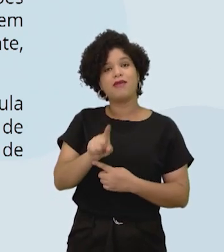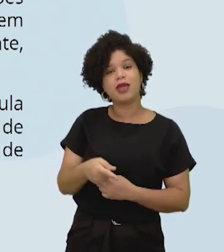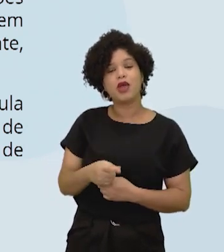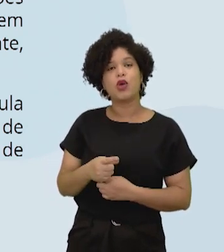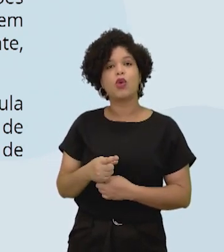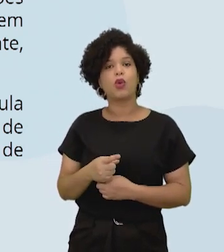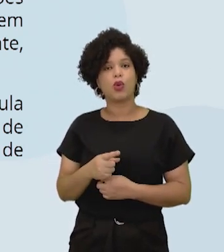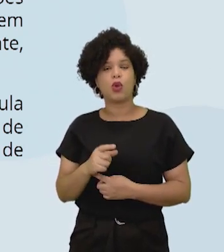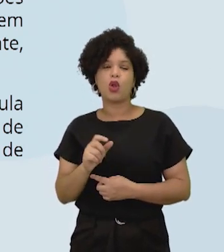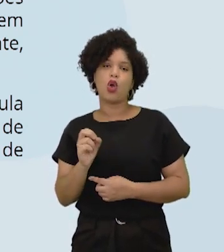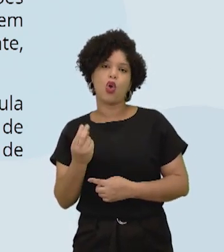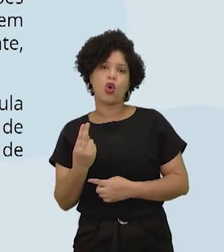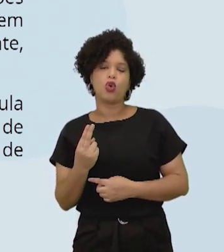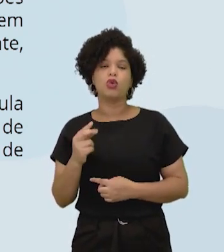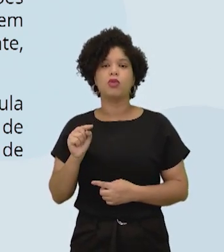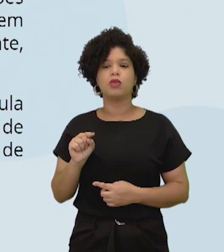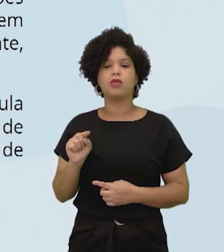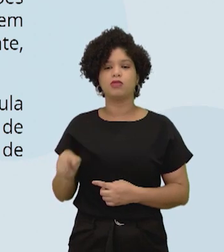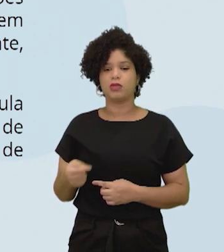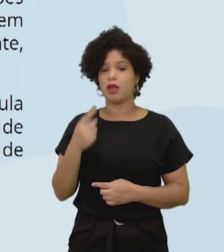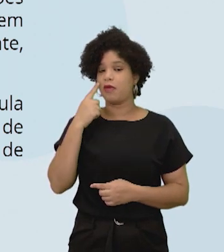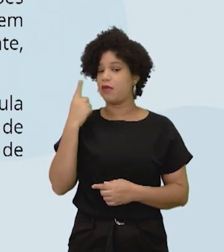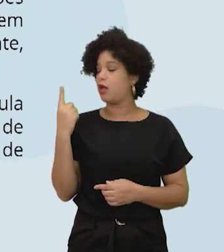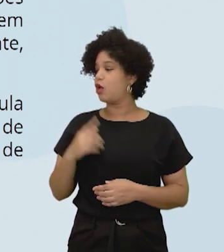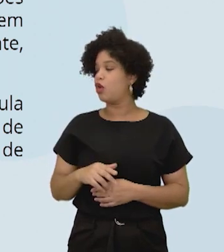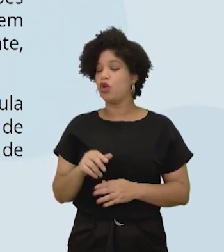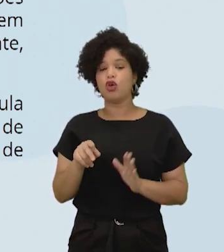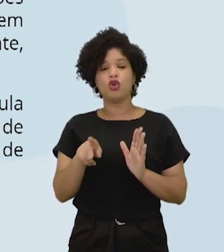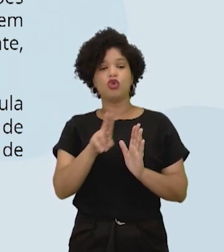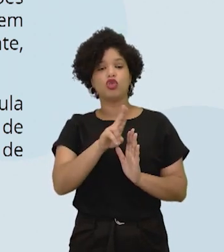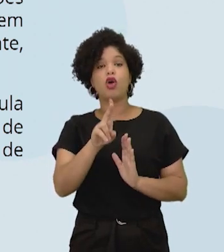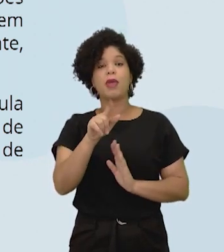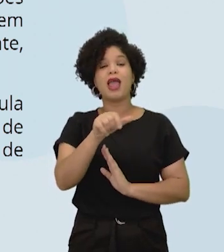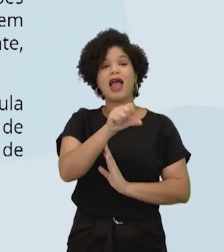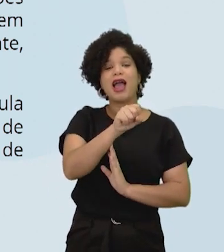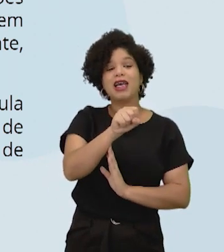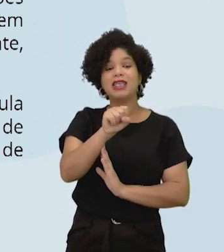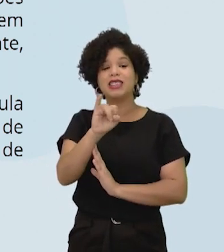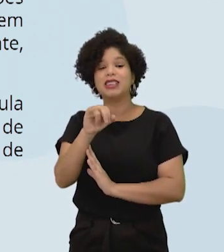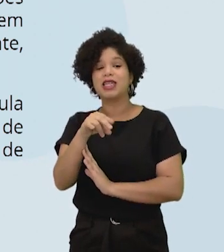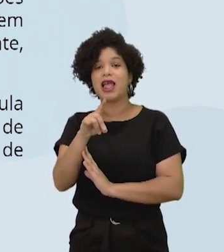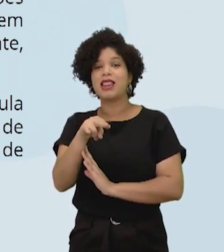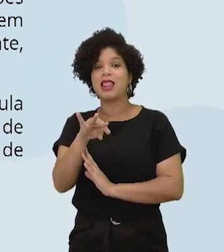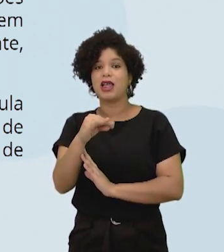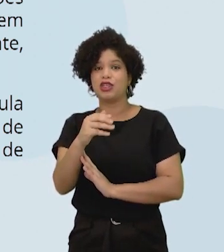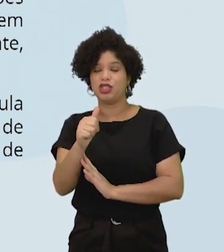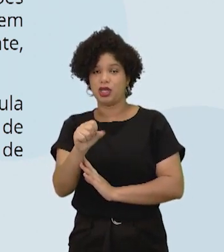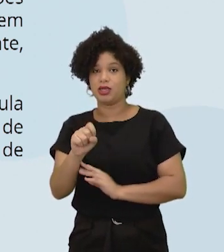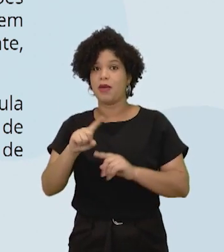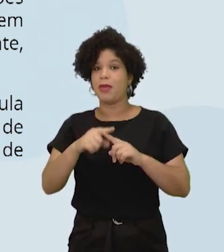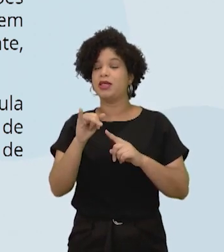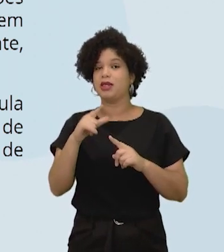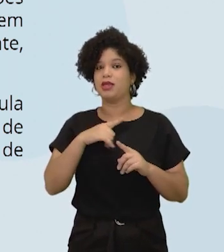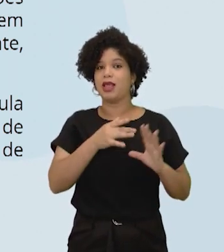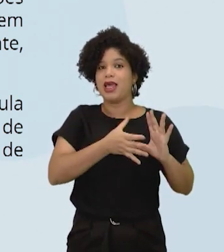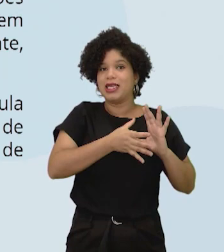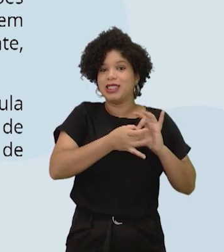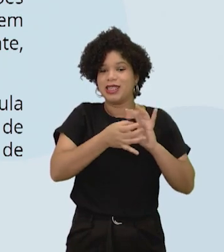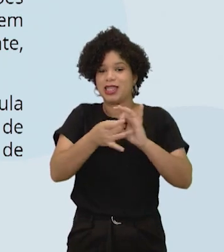articulação, assim chamadas de assindéticas. Porém, quando articuladas por meio de conectivos, são